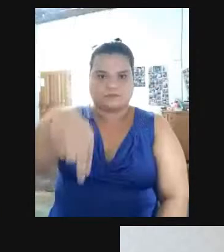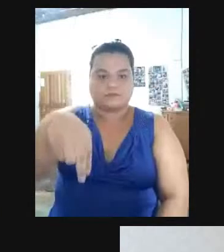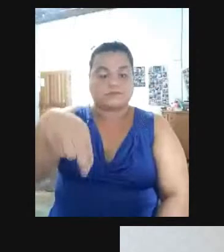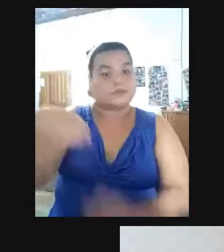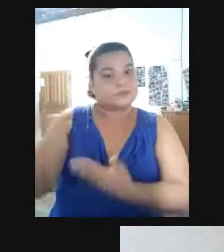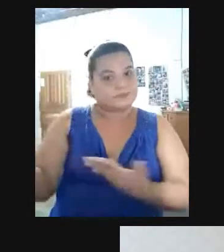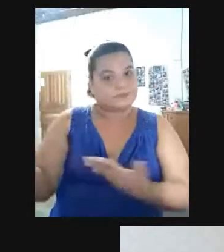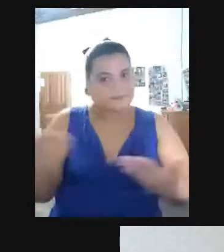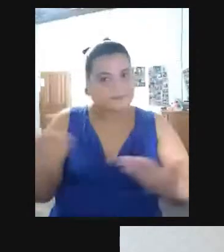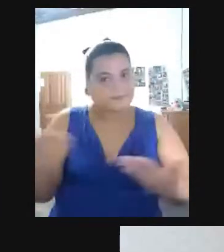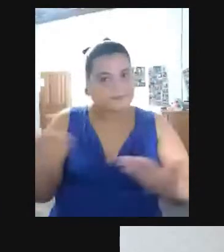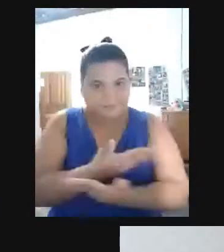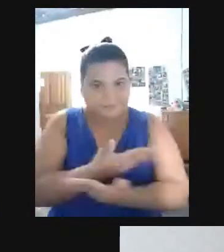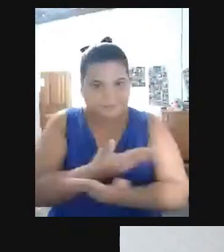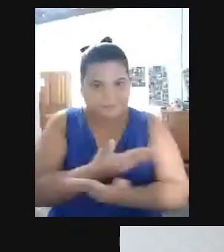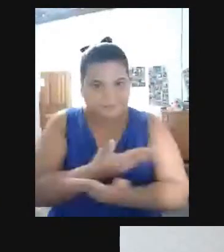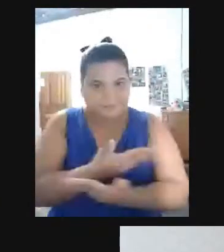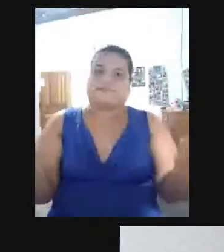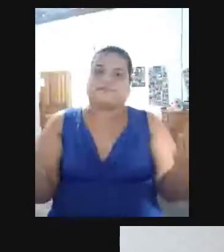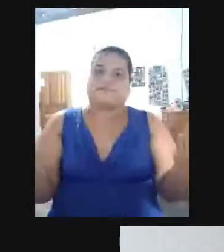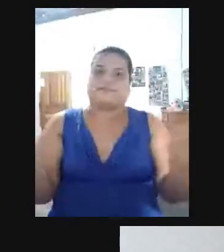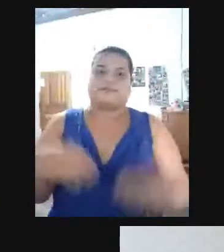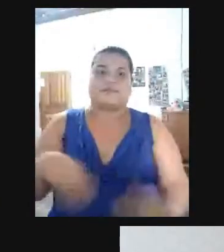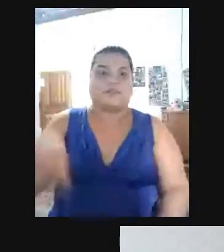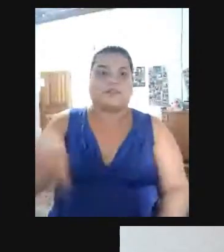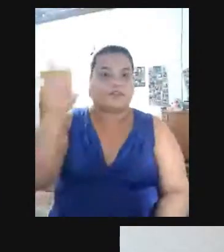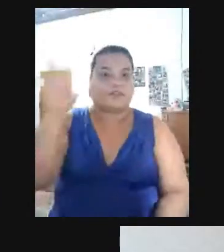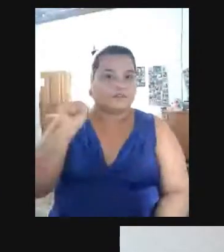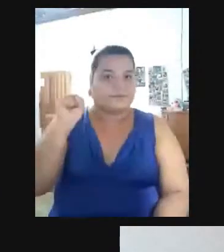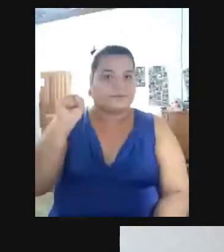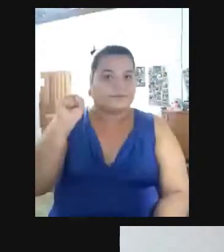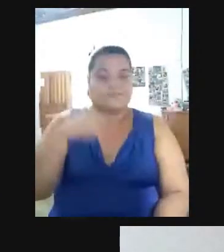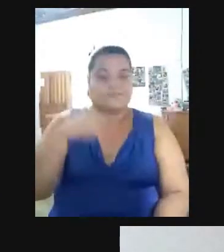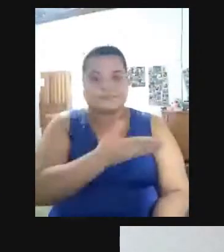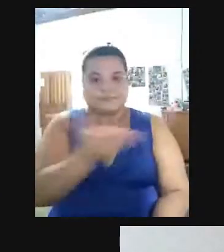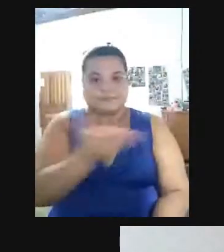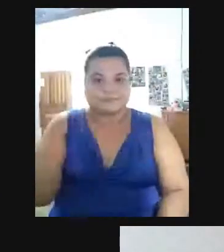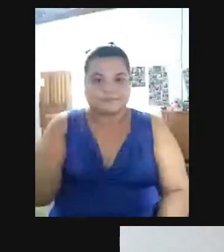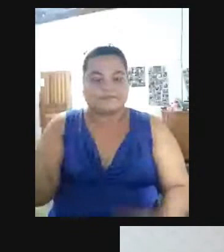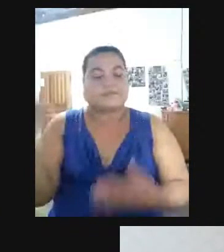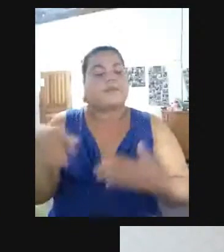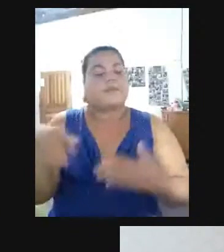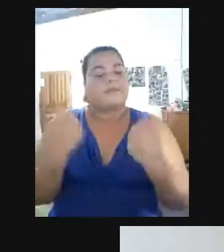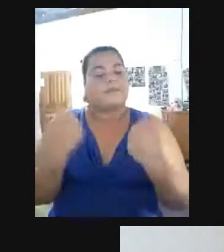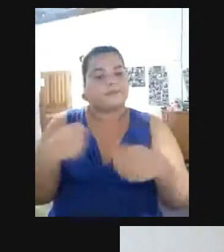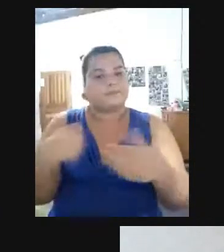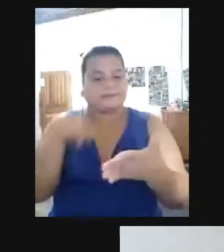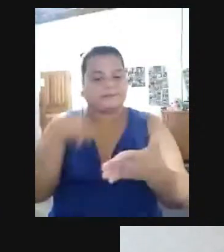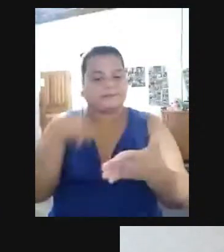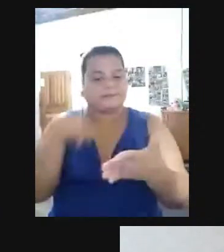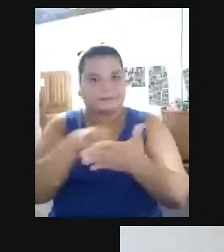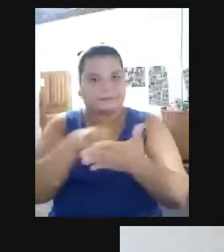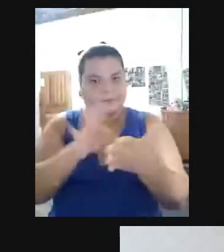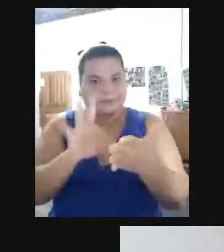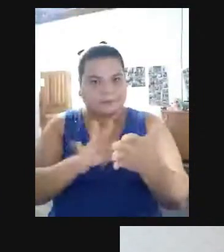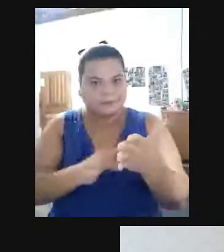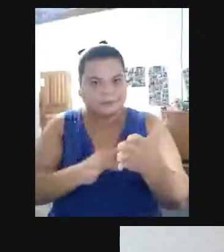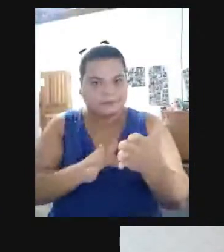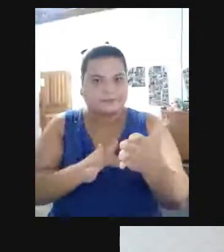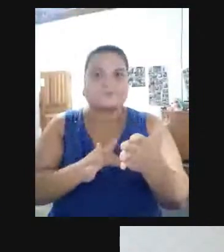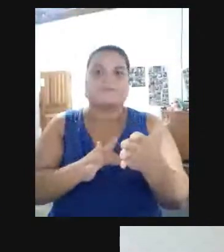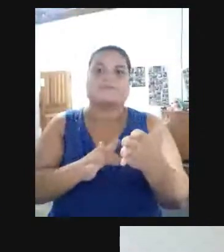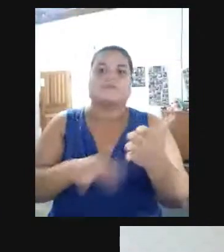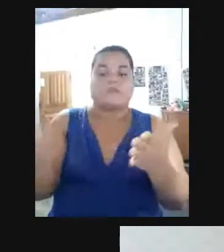todos vocês. Aos ouvintes, a participação na palestra será confirmada por meio do preenchimento do formulário do Google